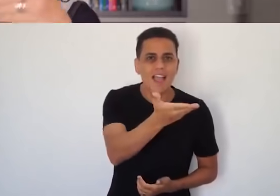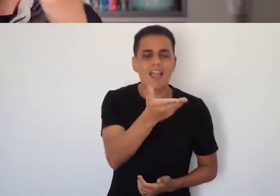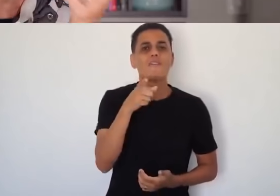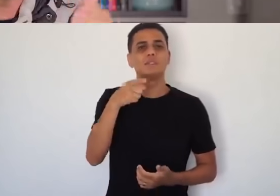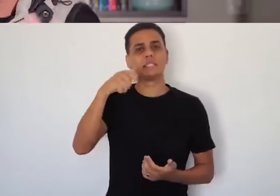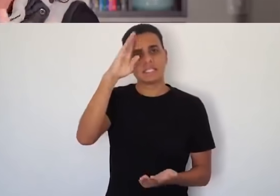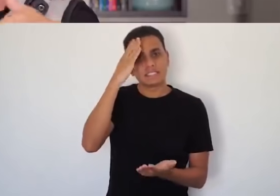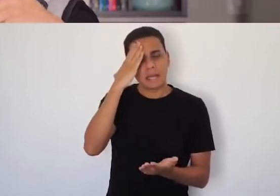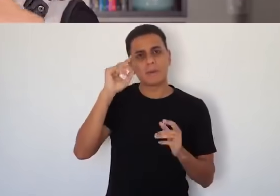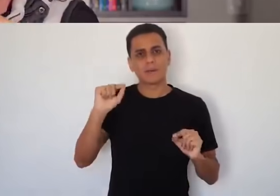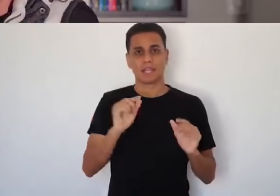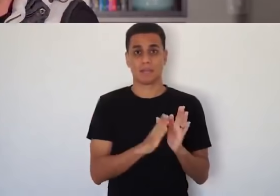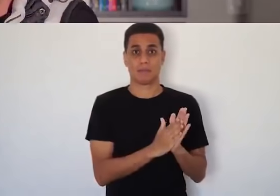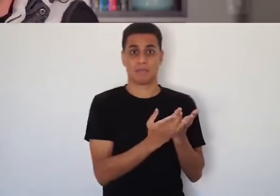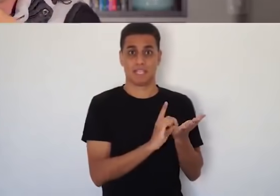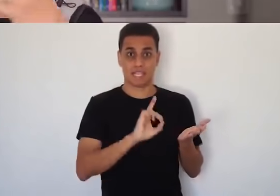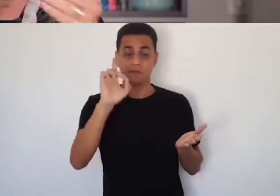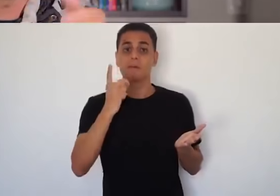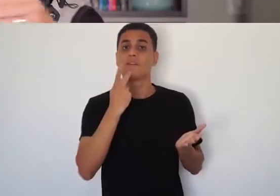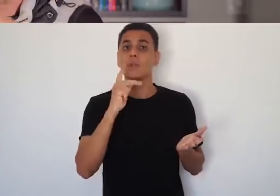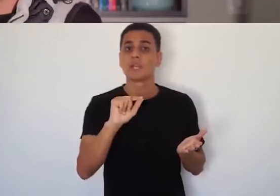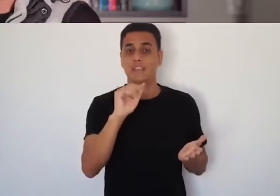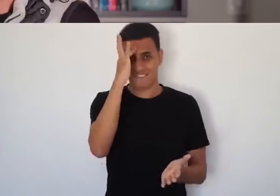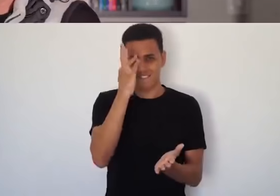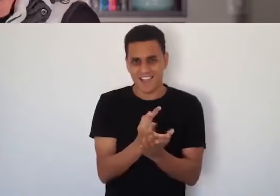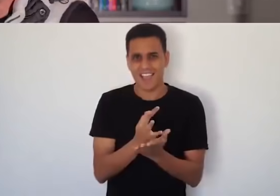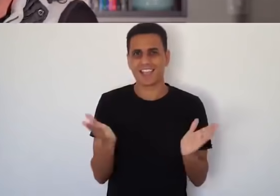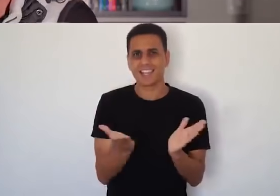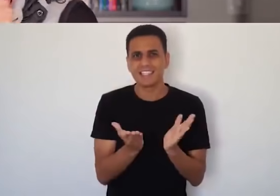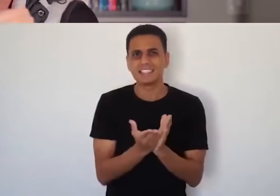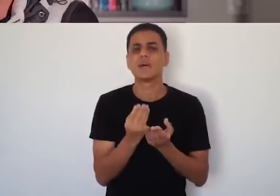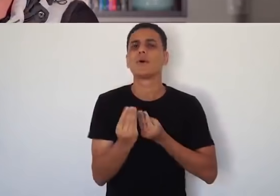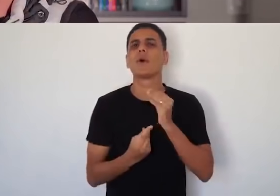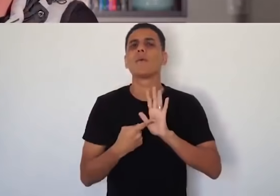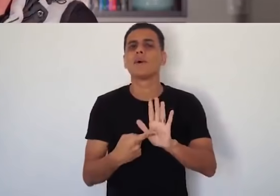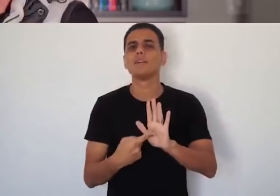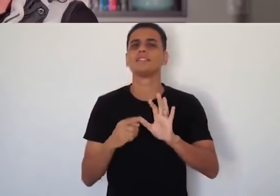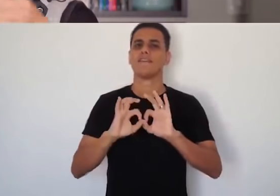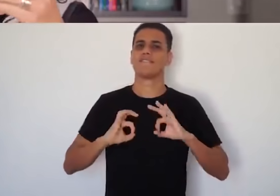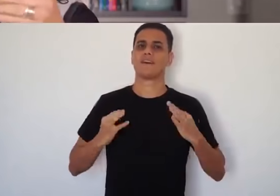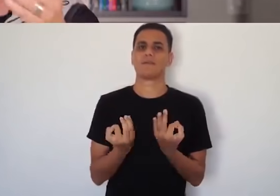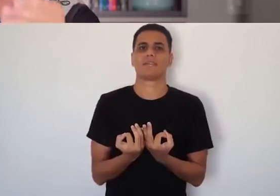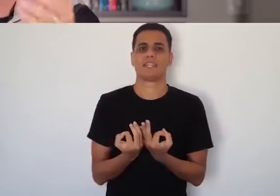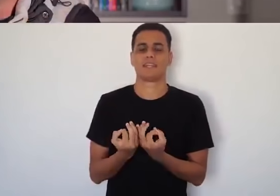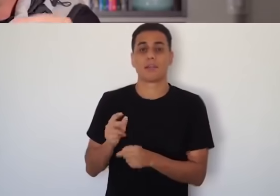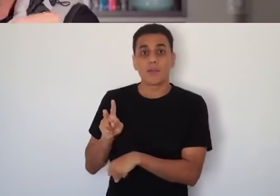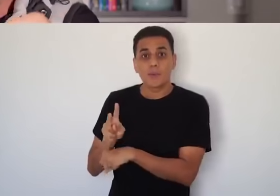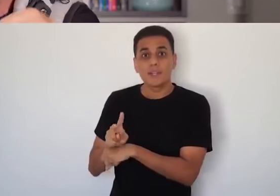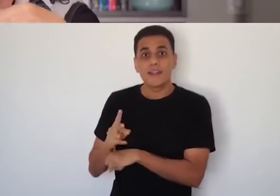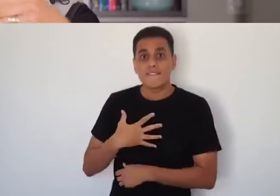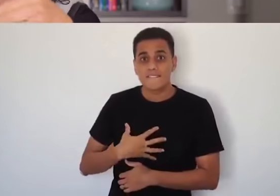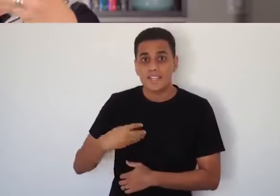maneira, libertina e, de certa maneira, até fofocando. Olha o texto, é muito interessante ler esse texto aqui. Você que é uma jovem